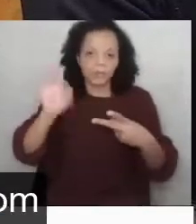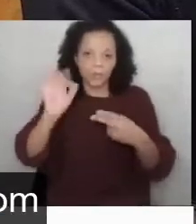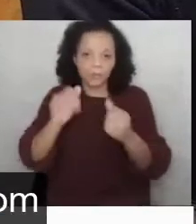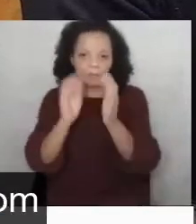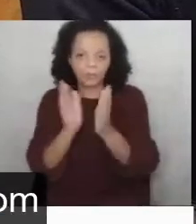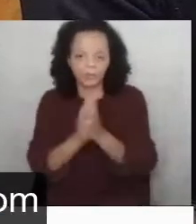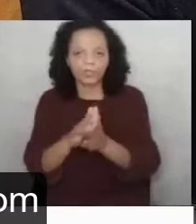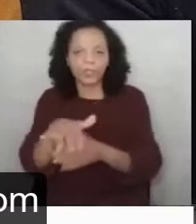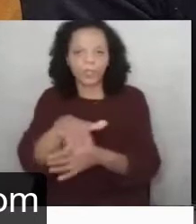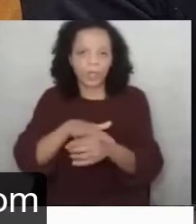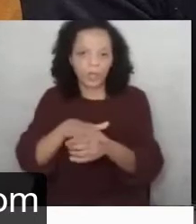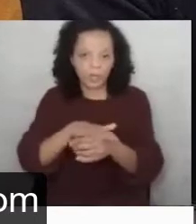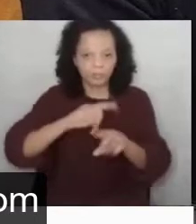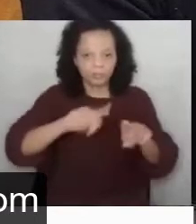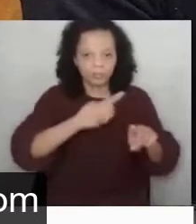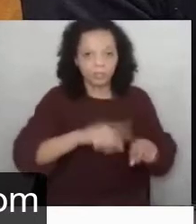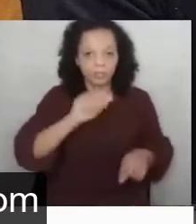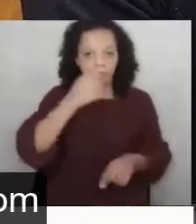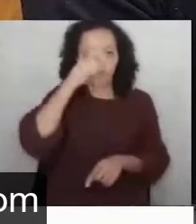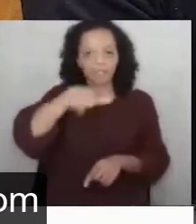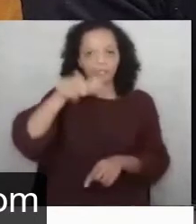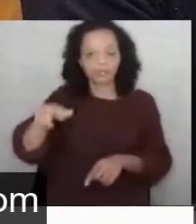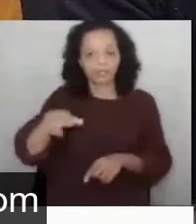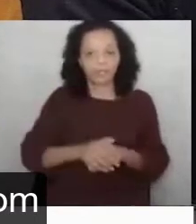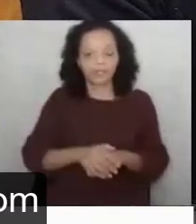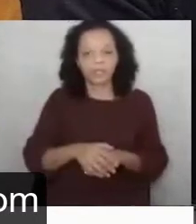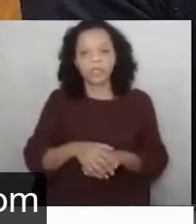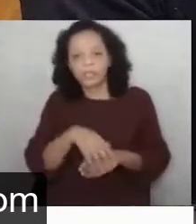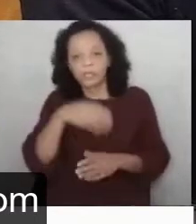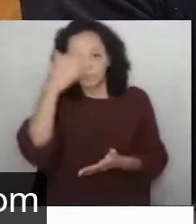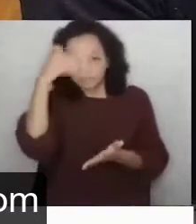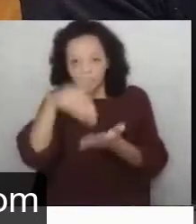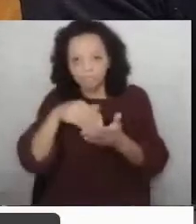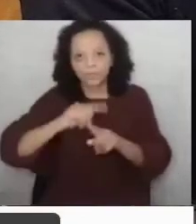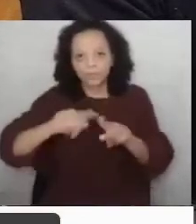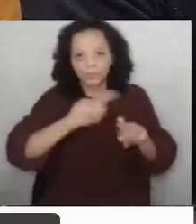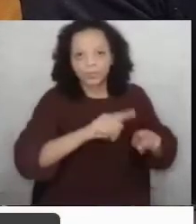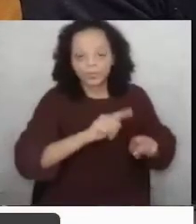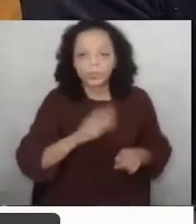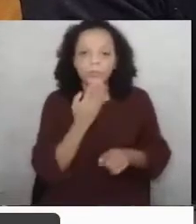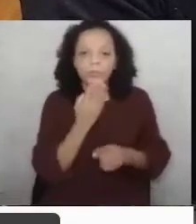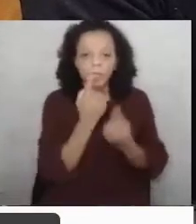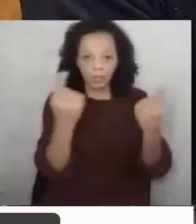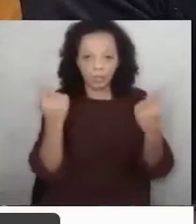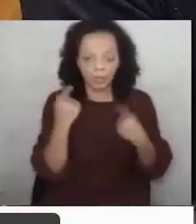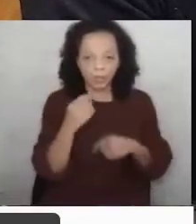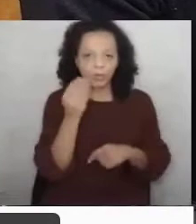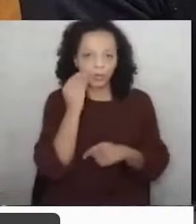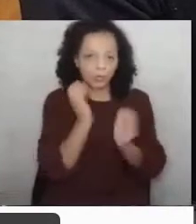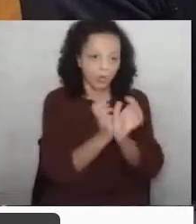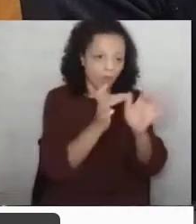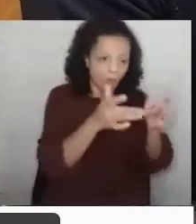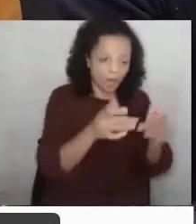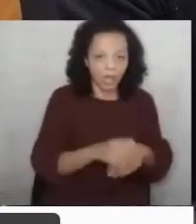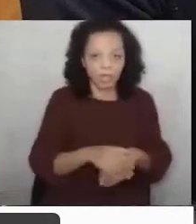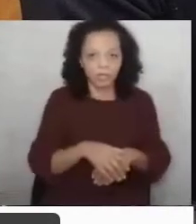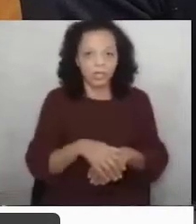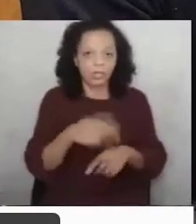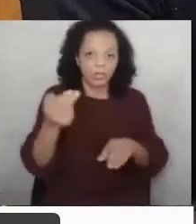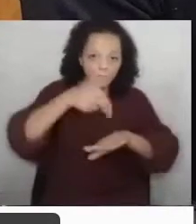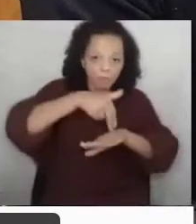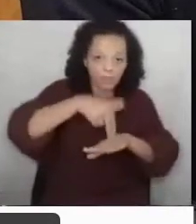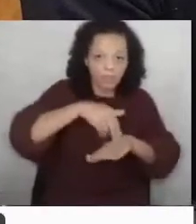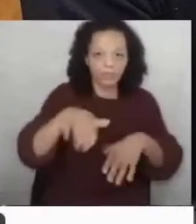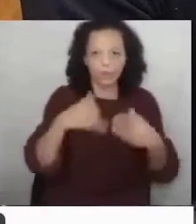municipais e aos municípios com diferentes produtos para diferentes públicos-alvo seja um conteúdo online em formato físico lente